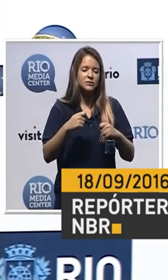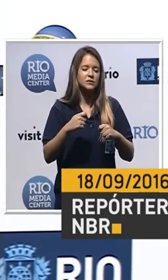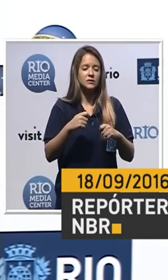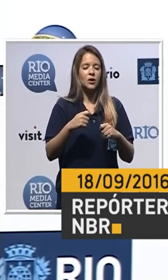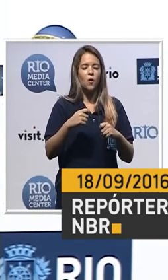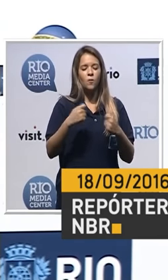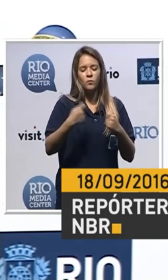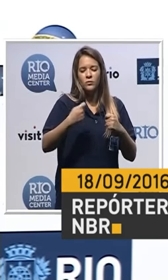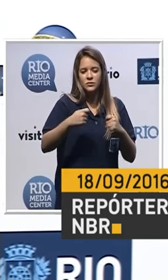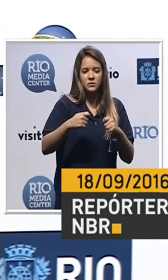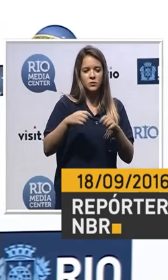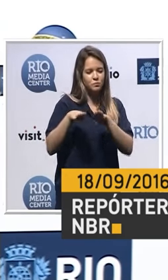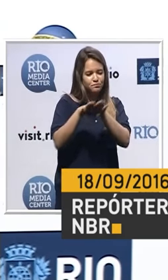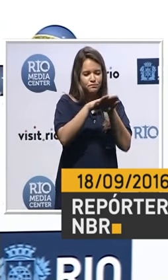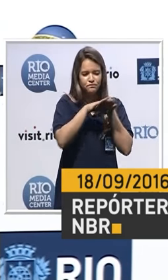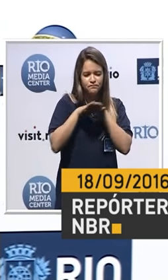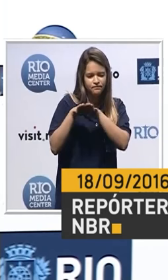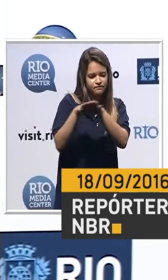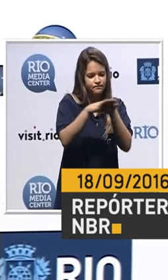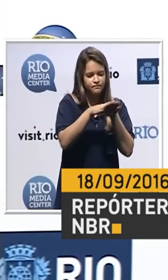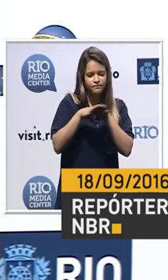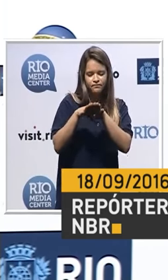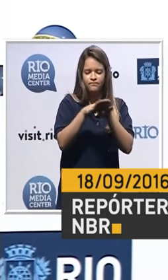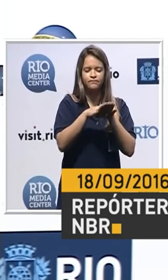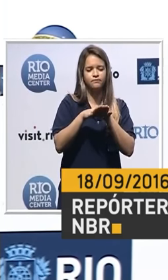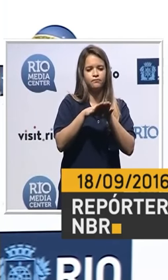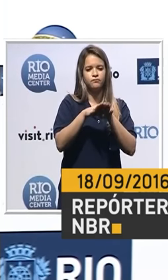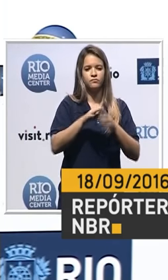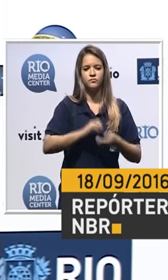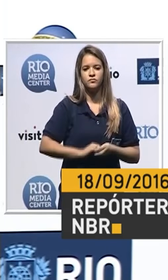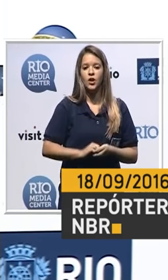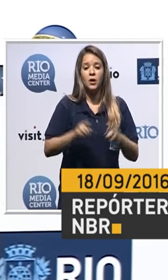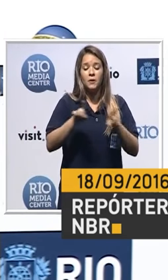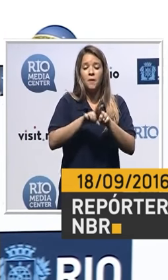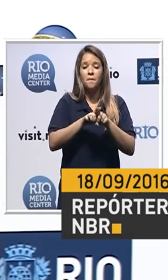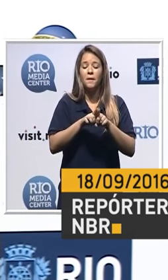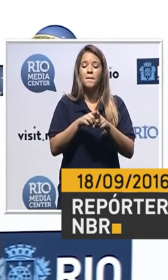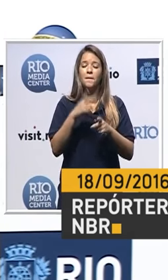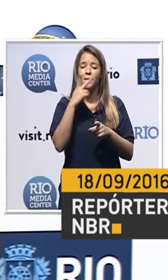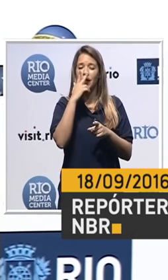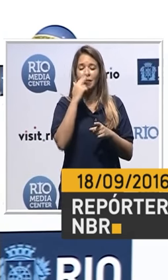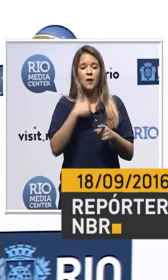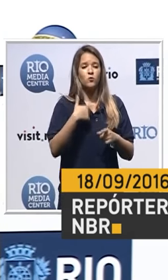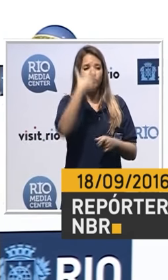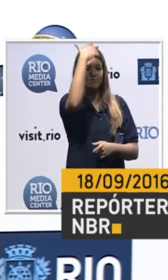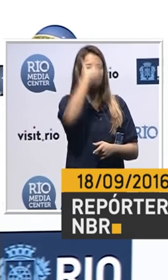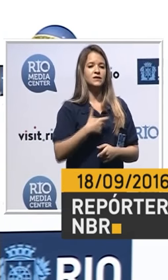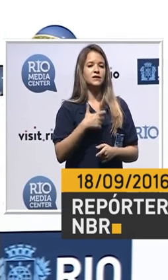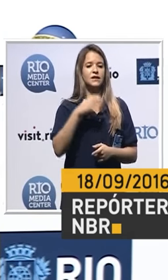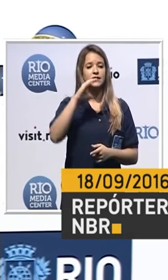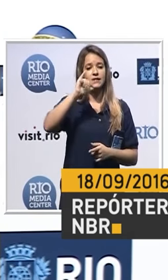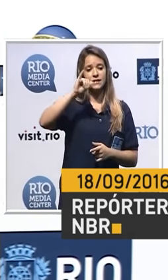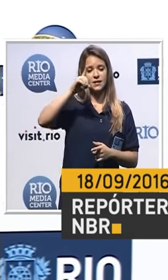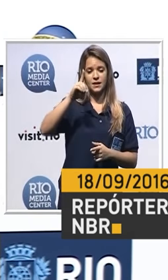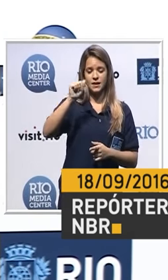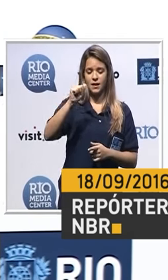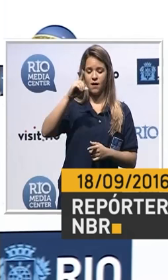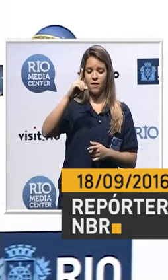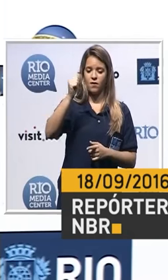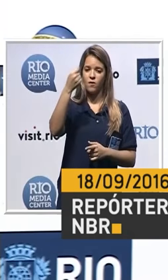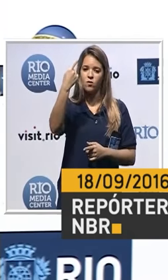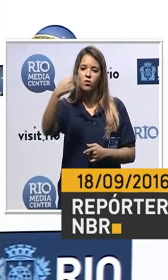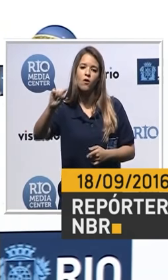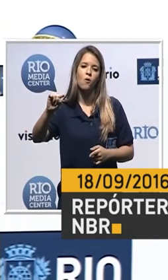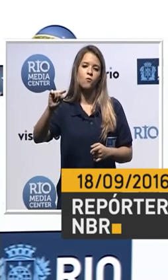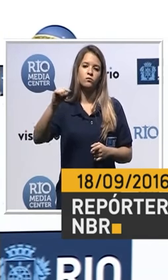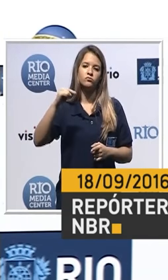particularidades, mas no fim somos cidadãos com direitos iguais e capazes